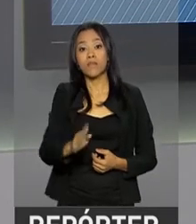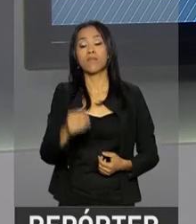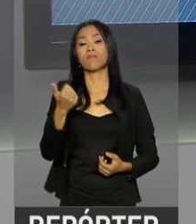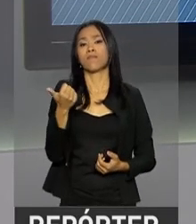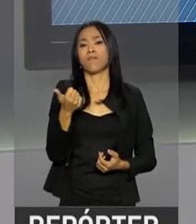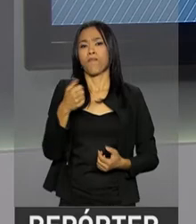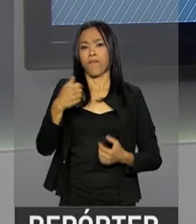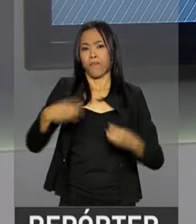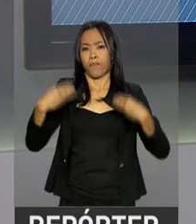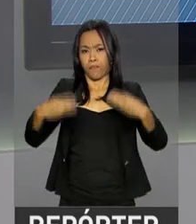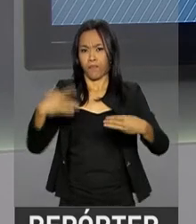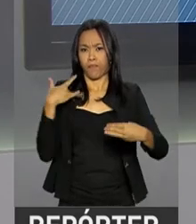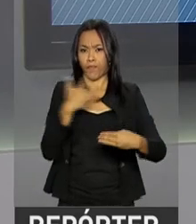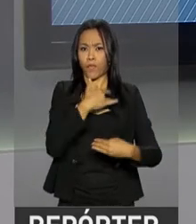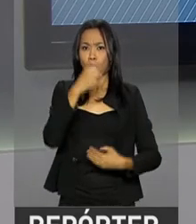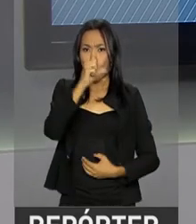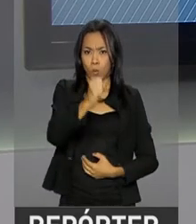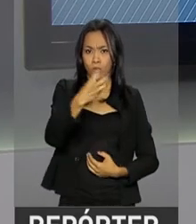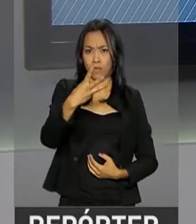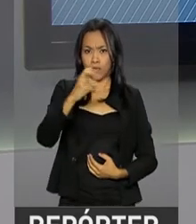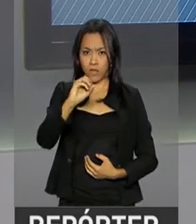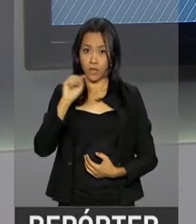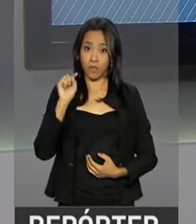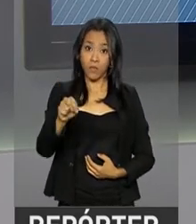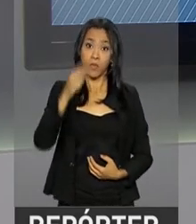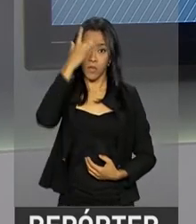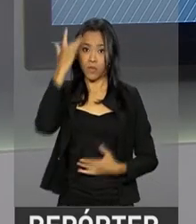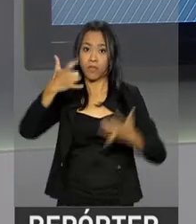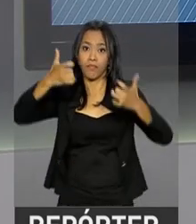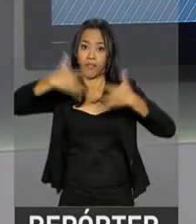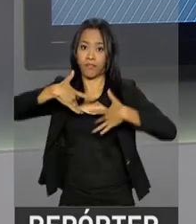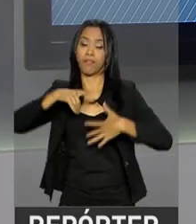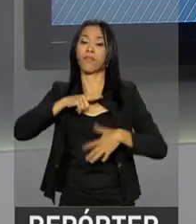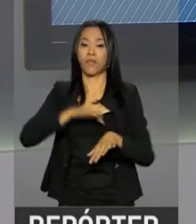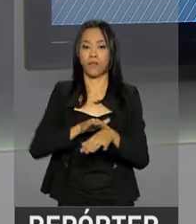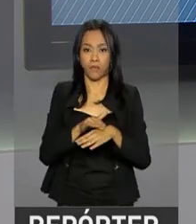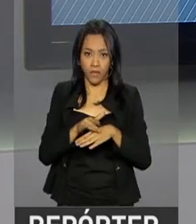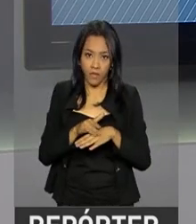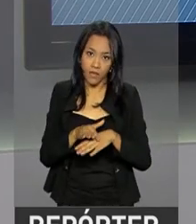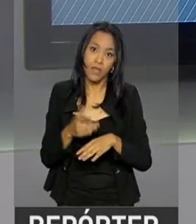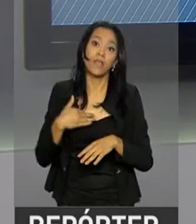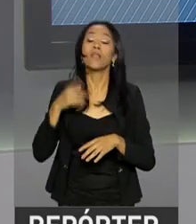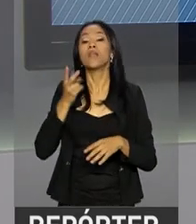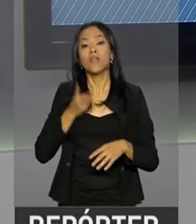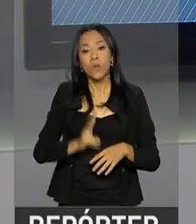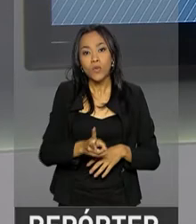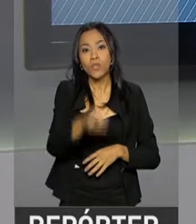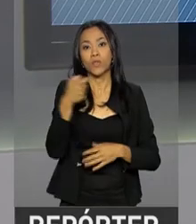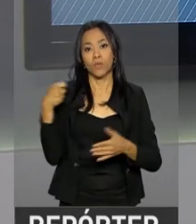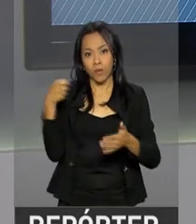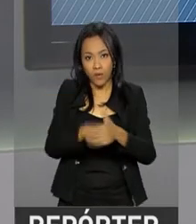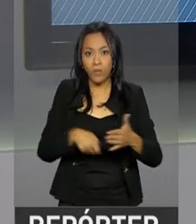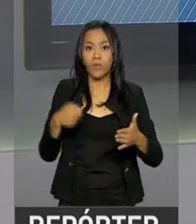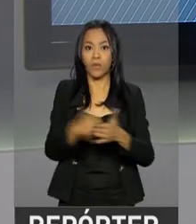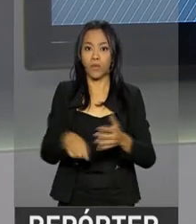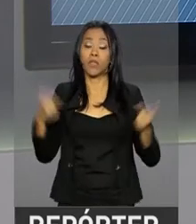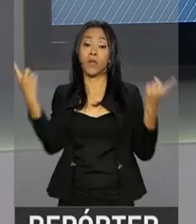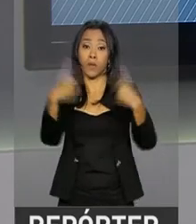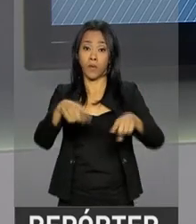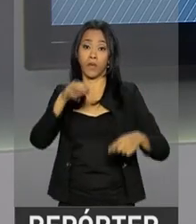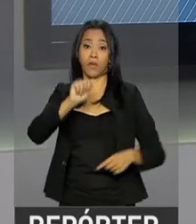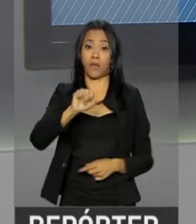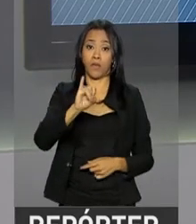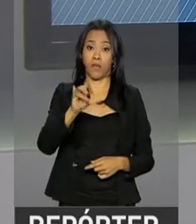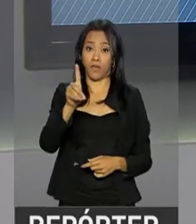830 mil pessoas convivem com a doença ea busca pelo combate à aids mobiliza mobiliza cientistas em todo o